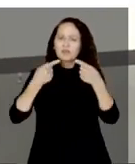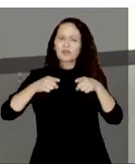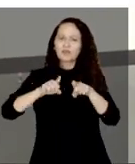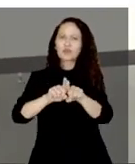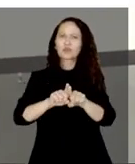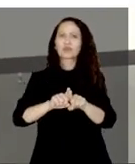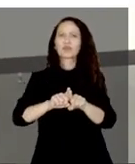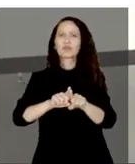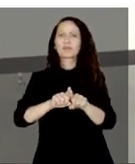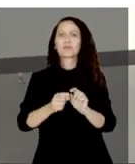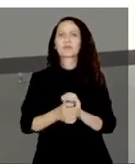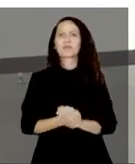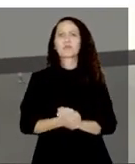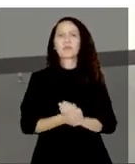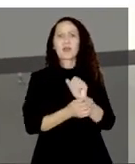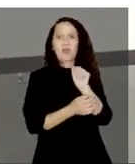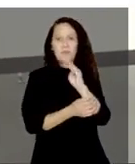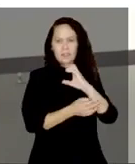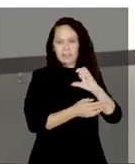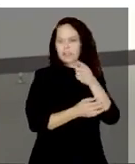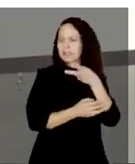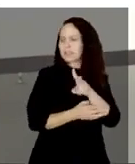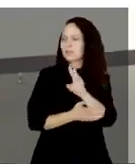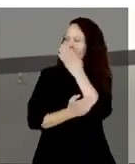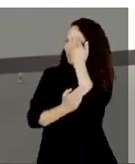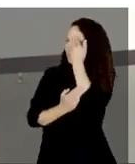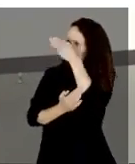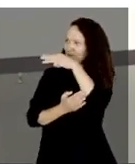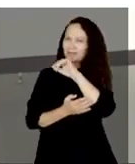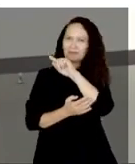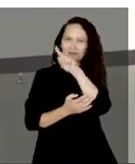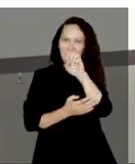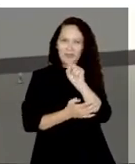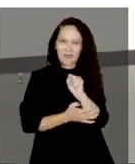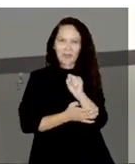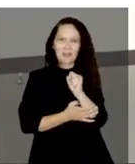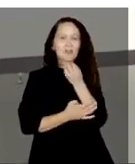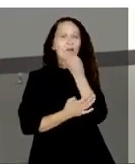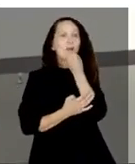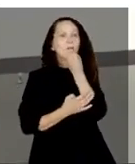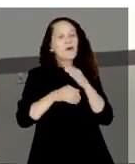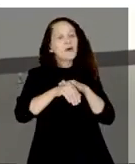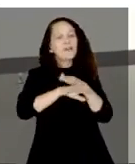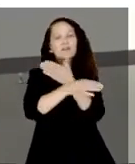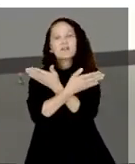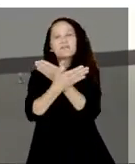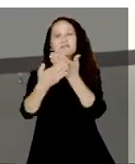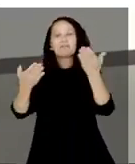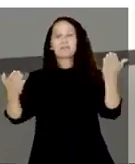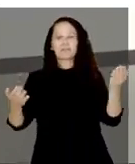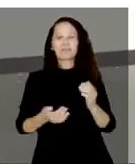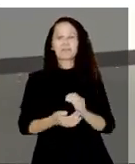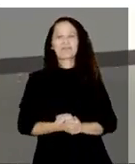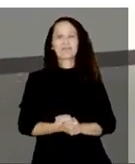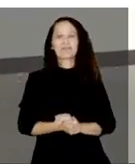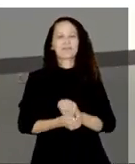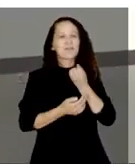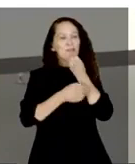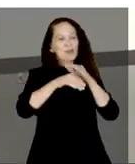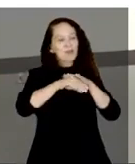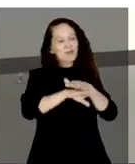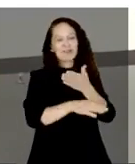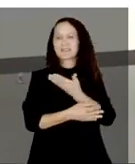vereadora em São Paulo. Giovanni Correia, nosso companheiro vereador na cidade de